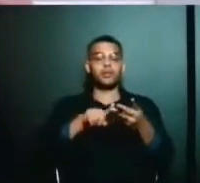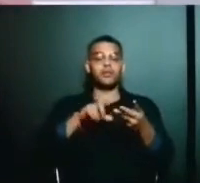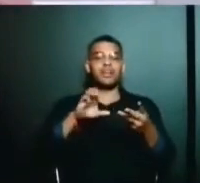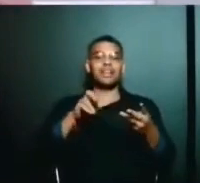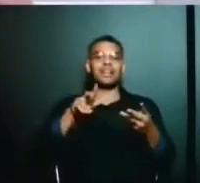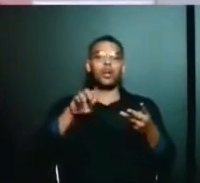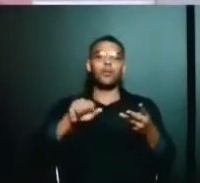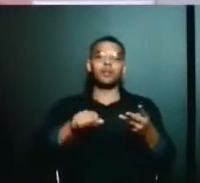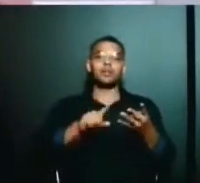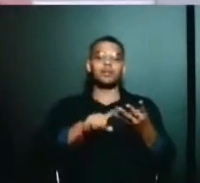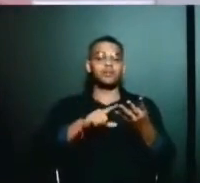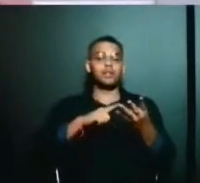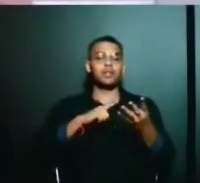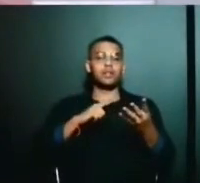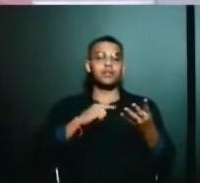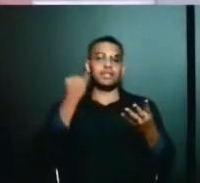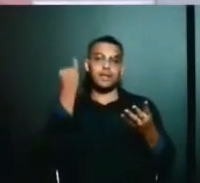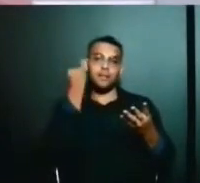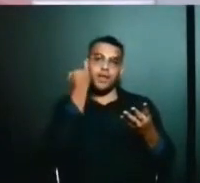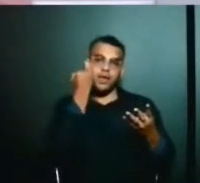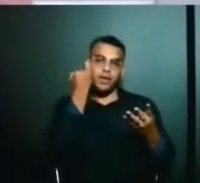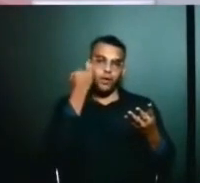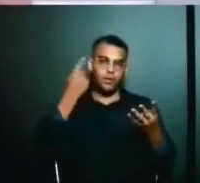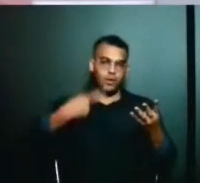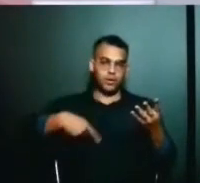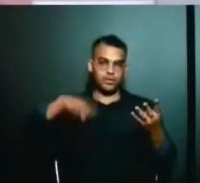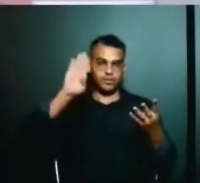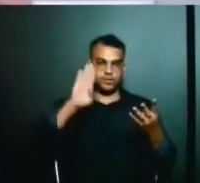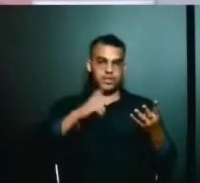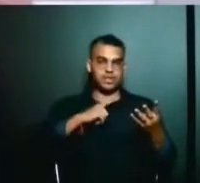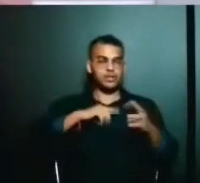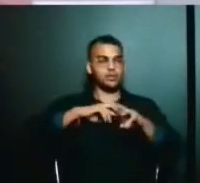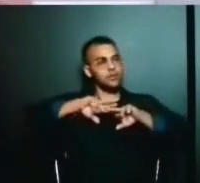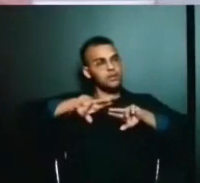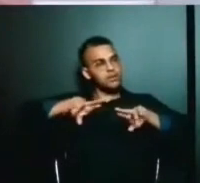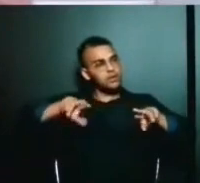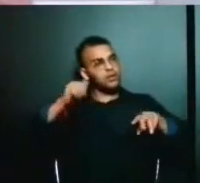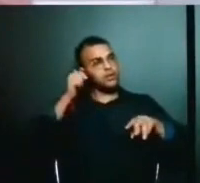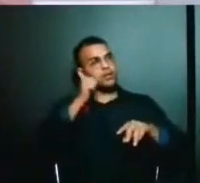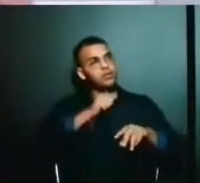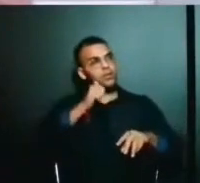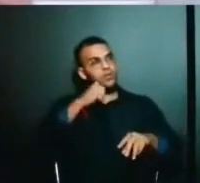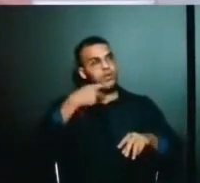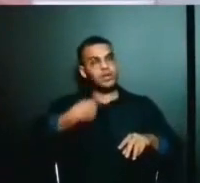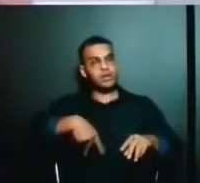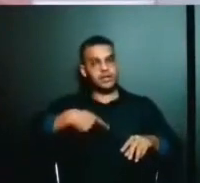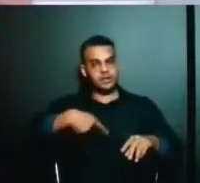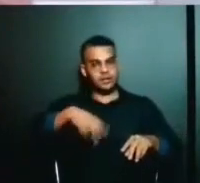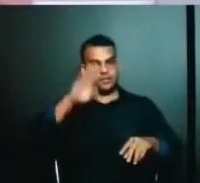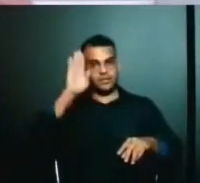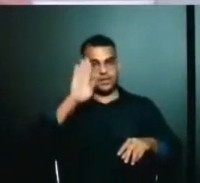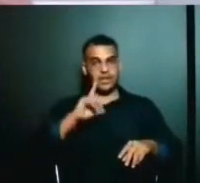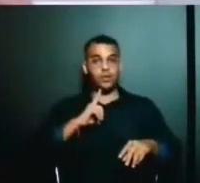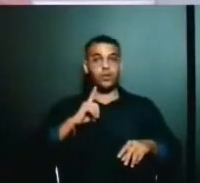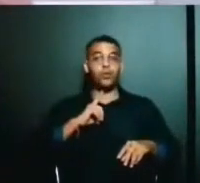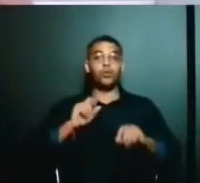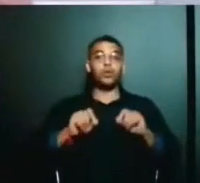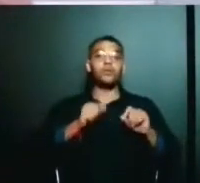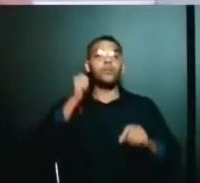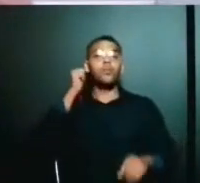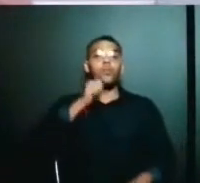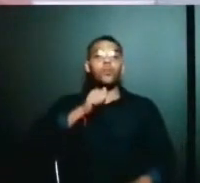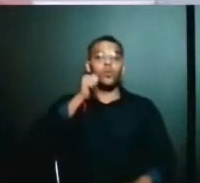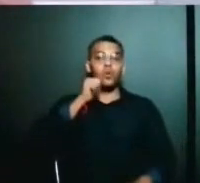teve Princesa Isabel aqui no Brasil, a gente tem grandes personalidades na história do Brasil, que foram mulheres e protagonizaram